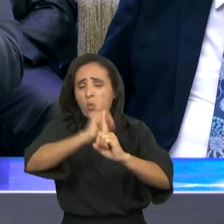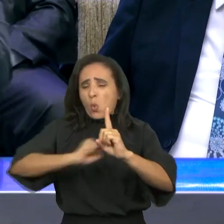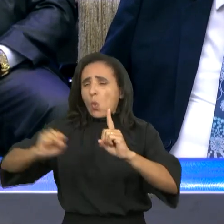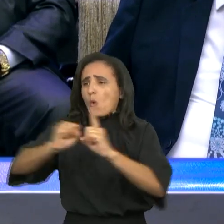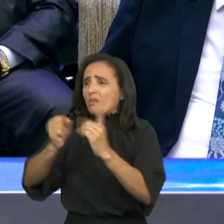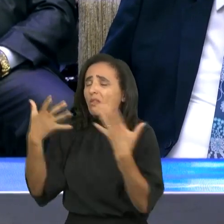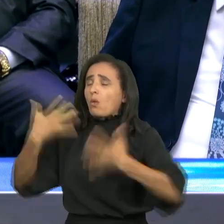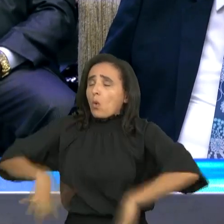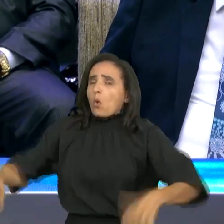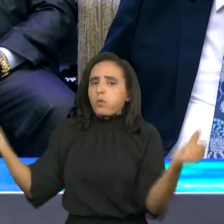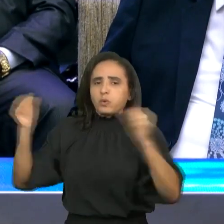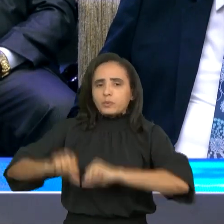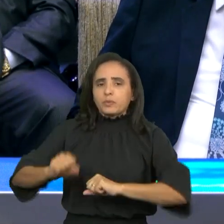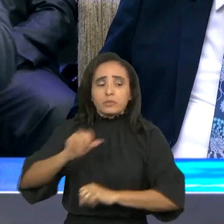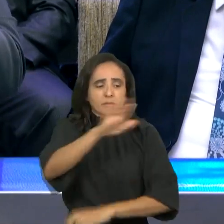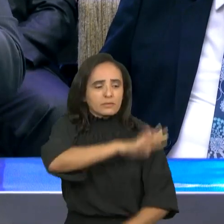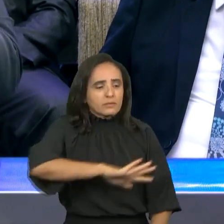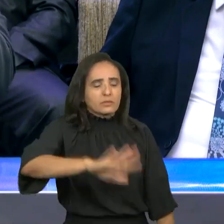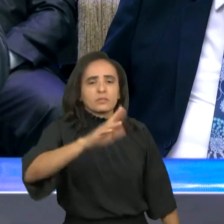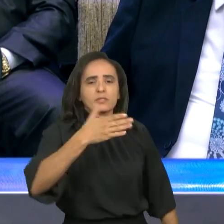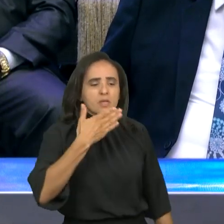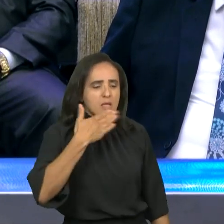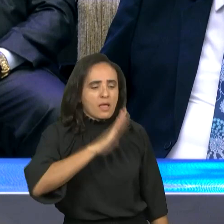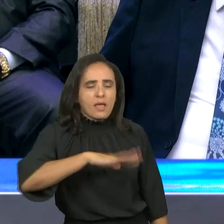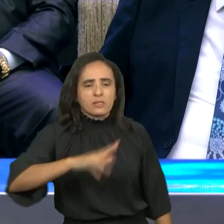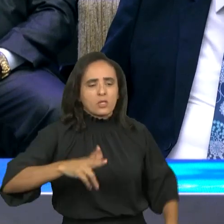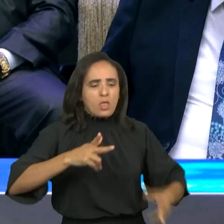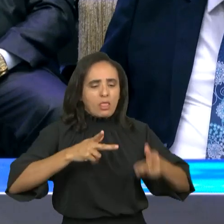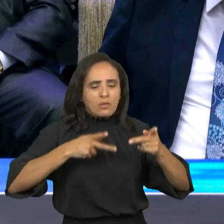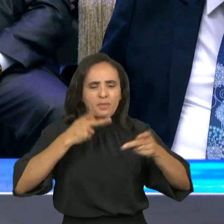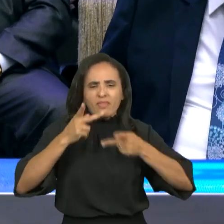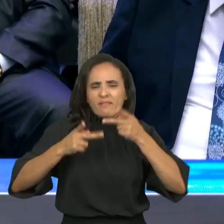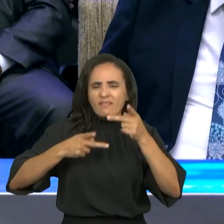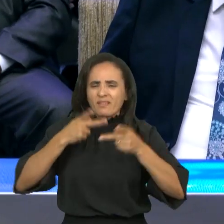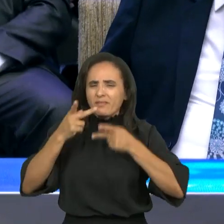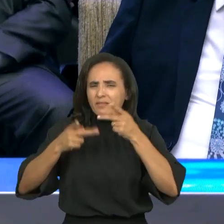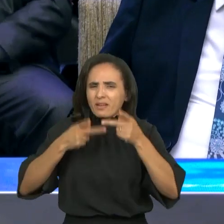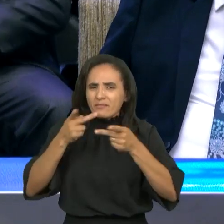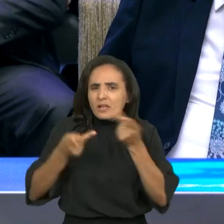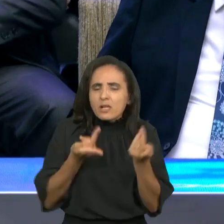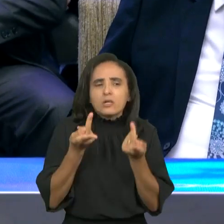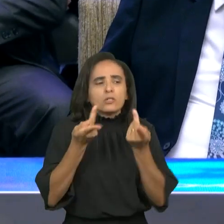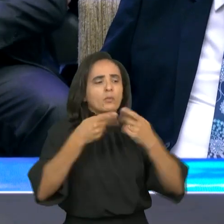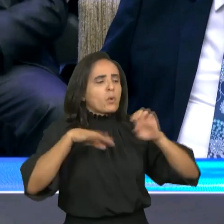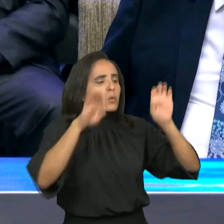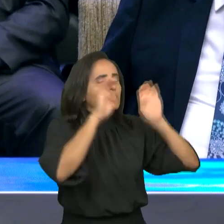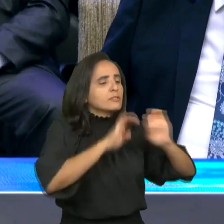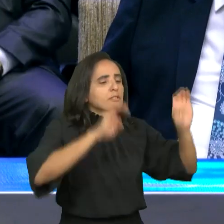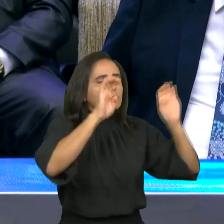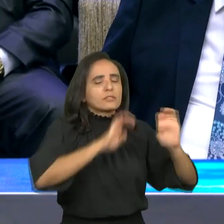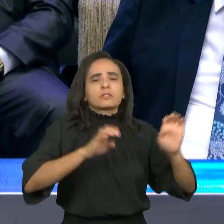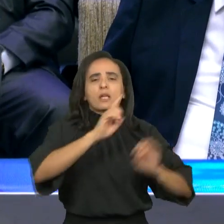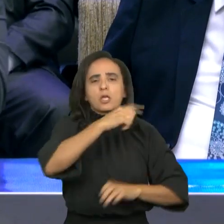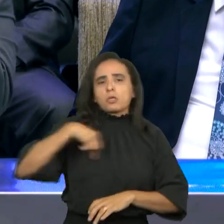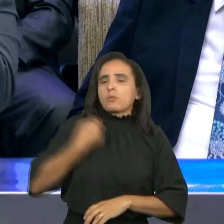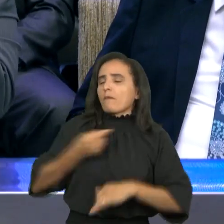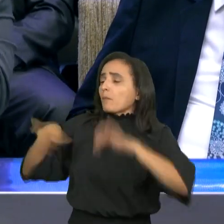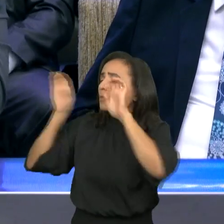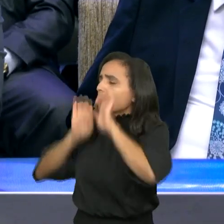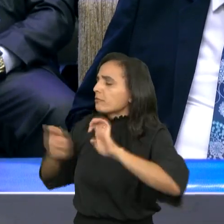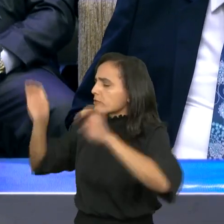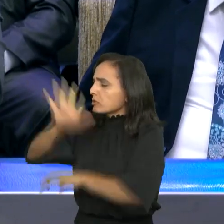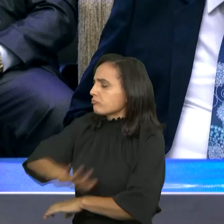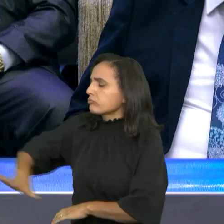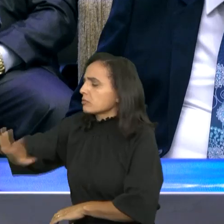quando eles começarem a falar estas coisas da agenda deles que Nem vale a pena falar que no ponto mas você sabe Você